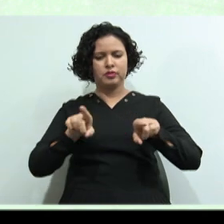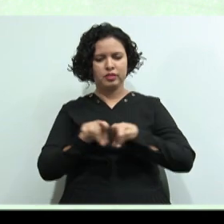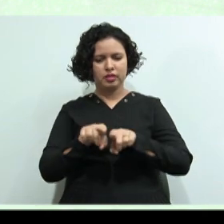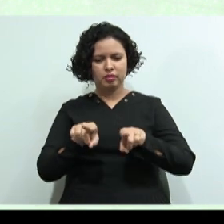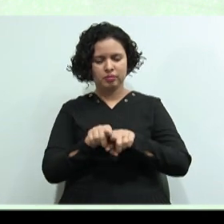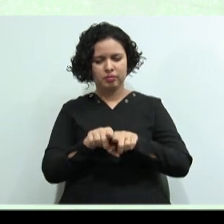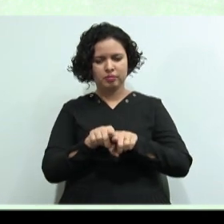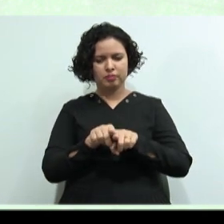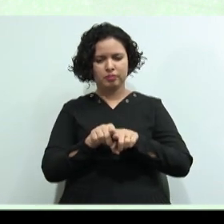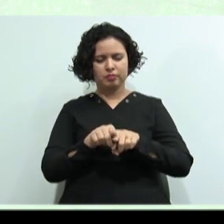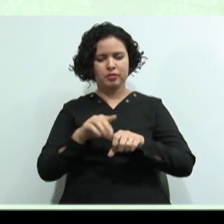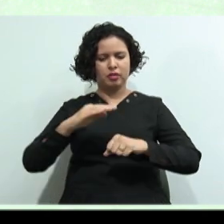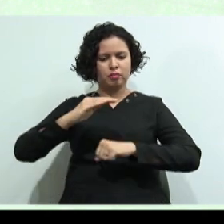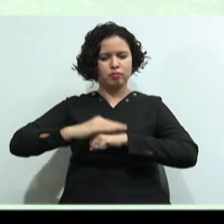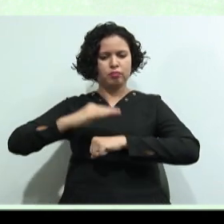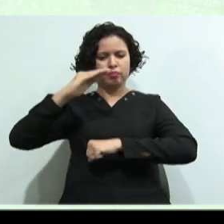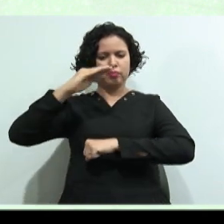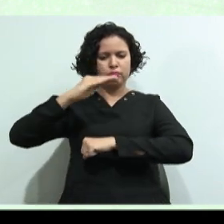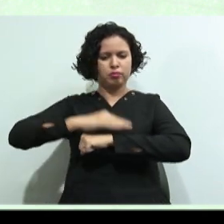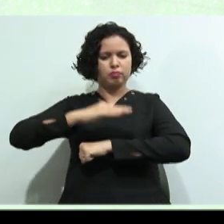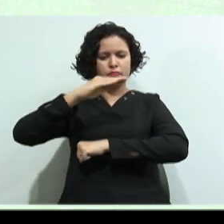Agora, o sinal de sapo.